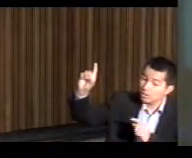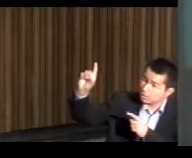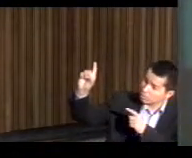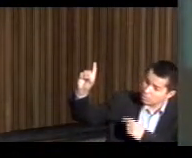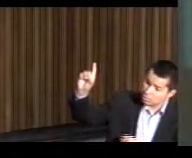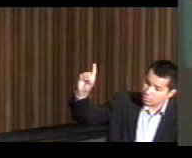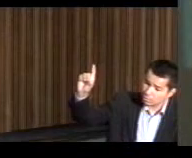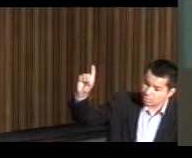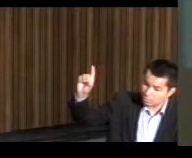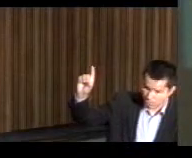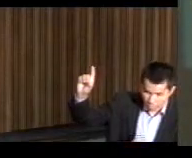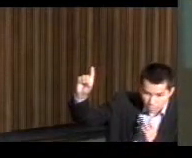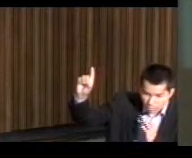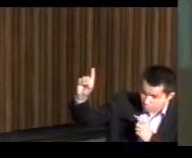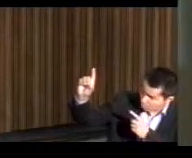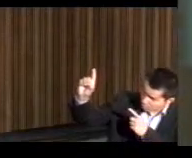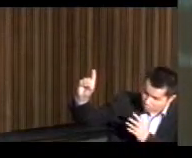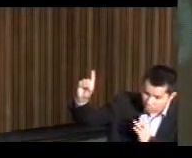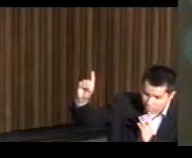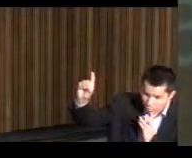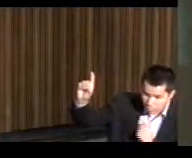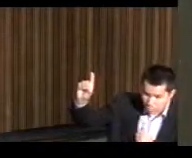aliança conosco.